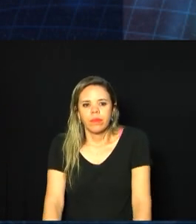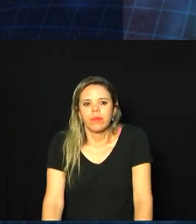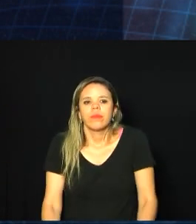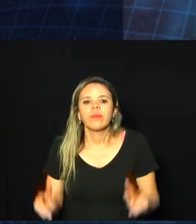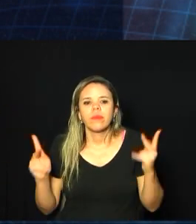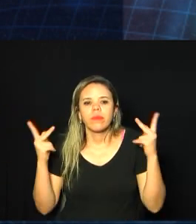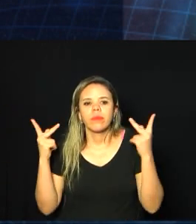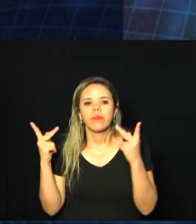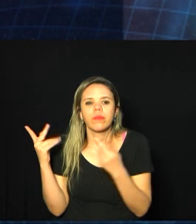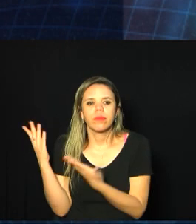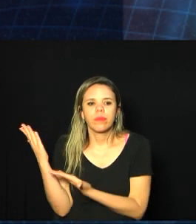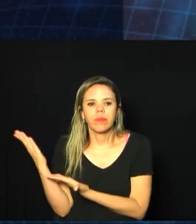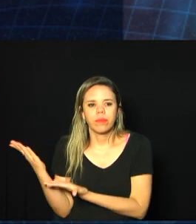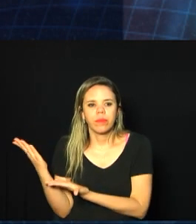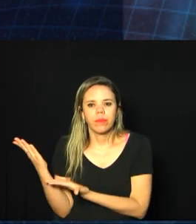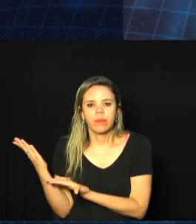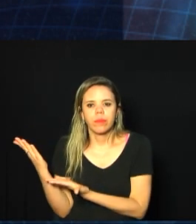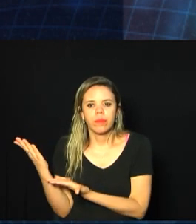31.438, Hortolândia,